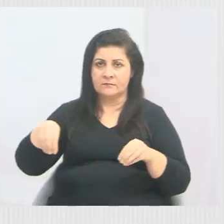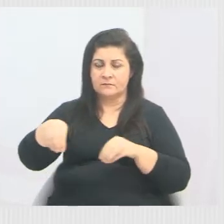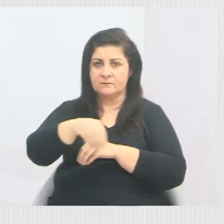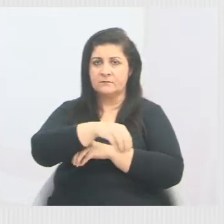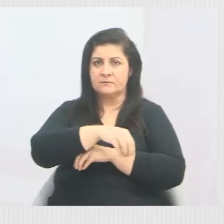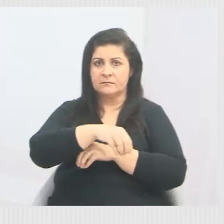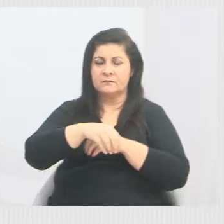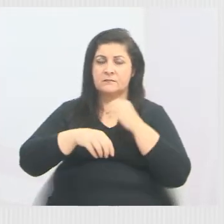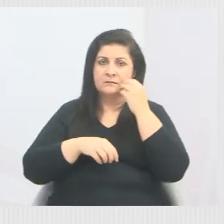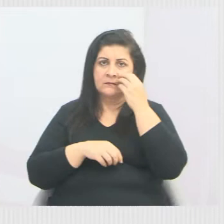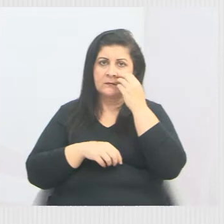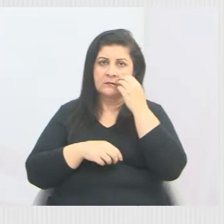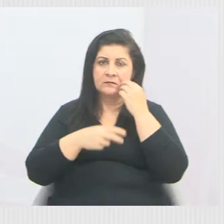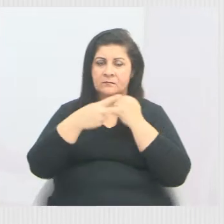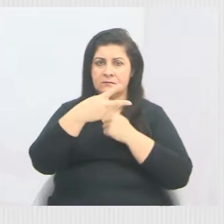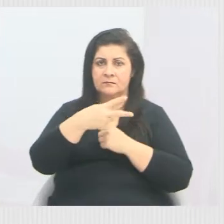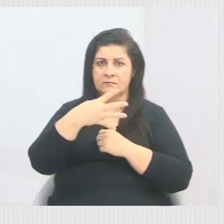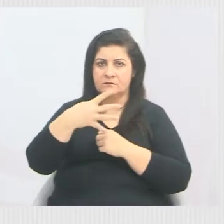vinculação,